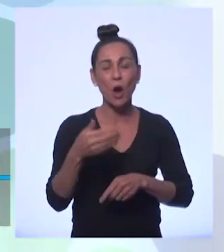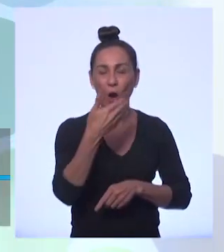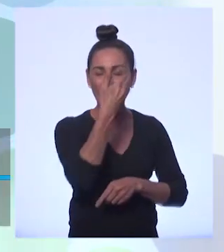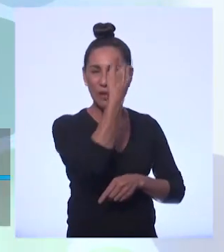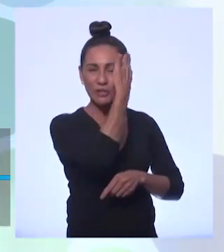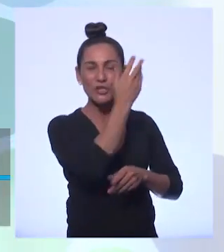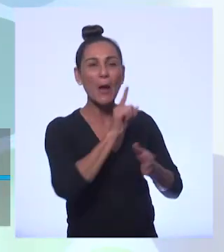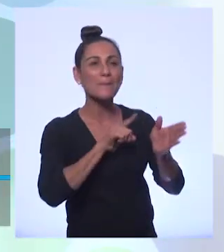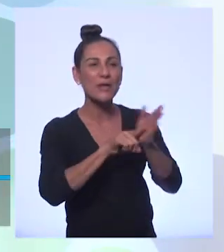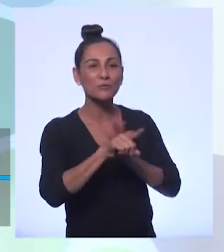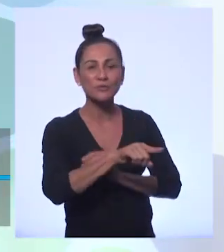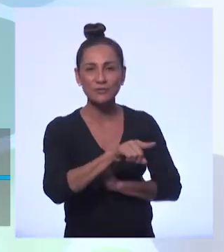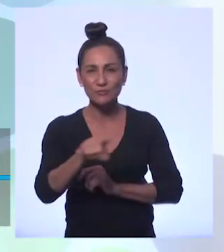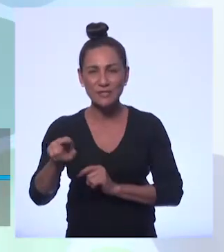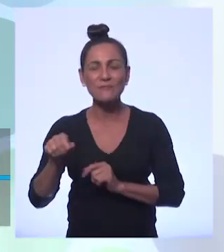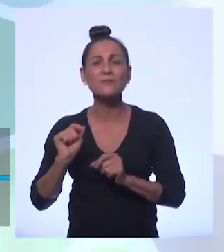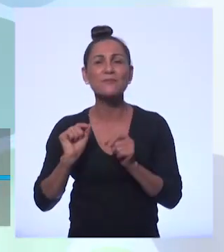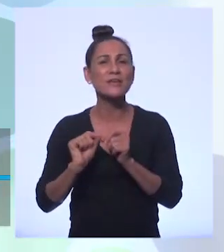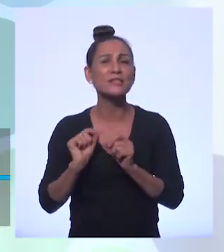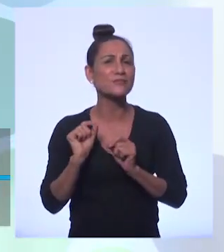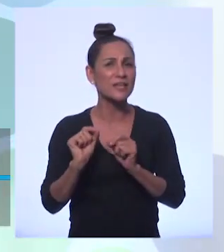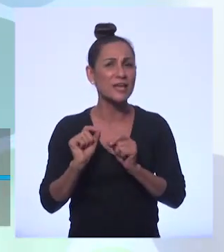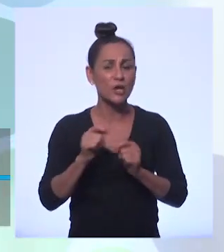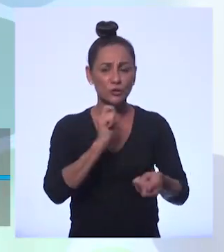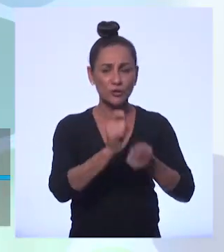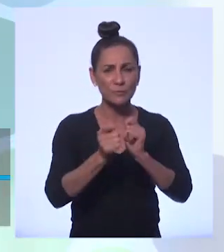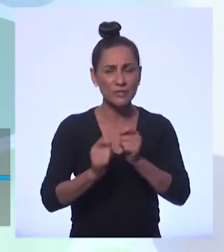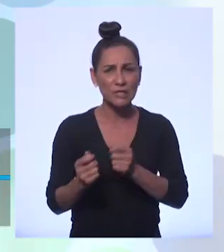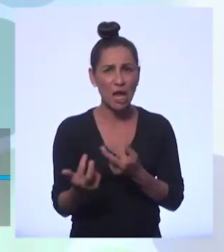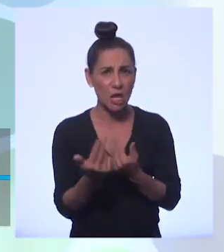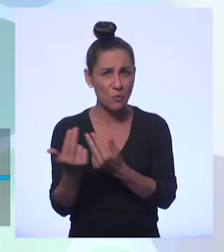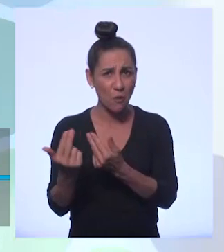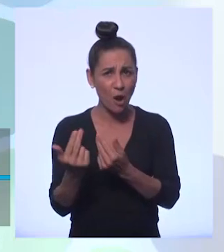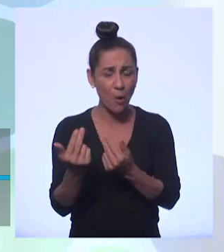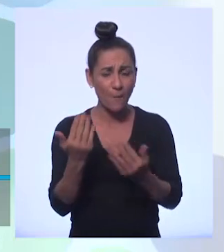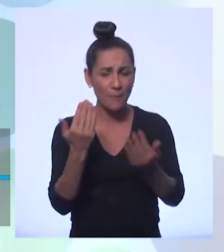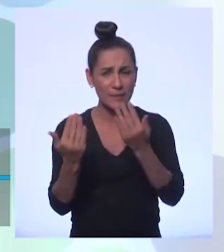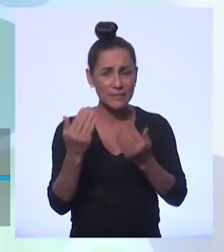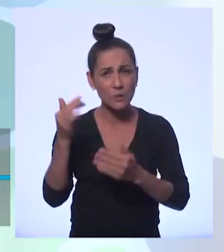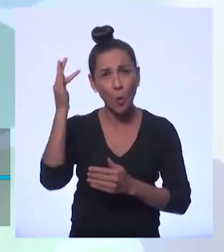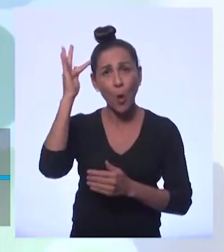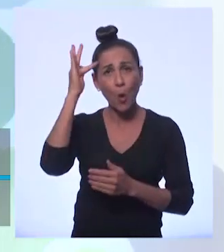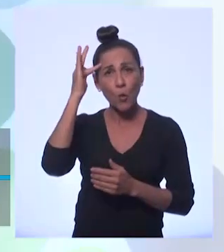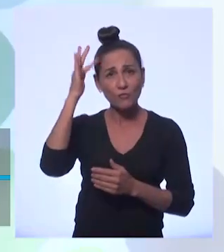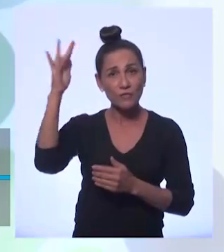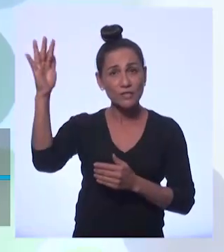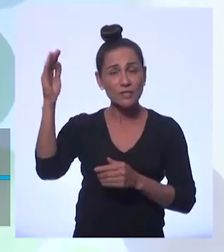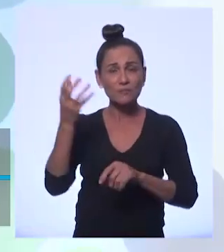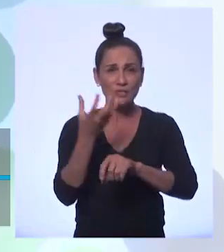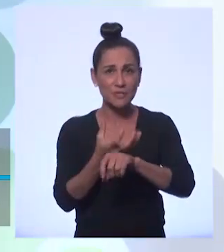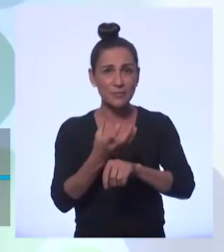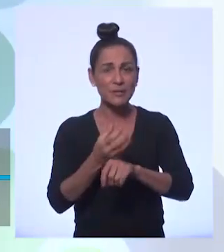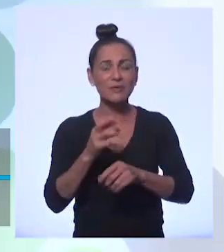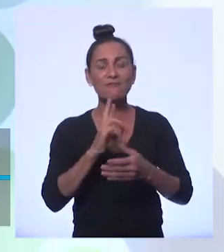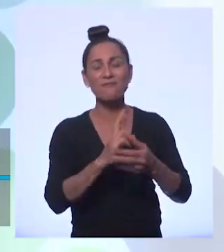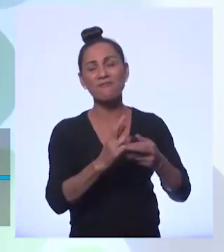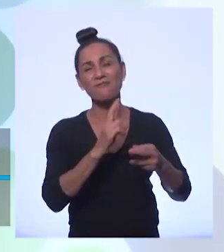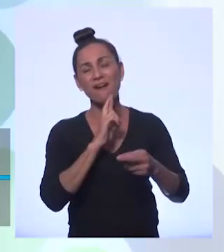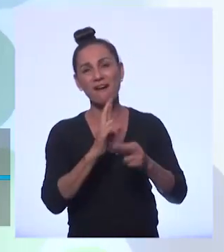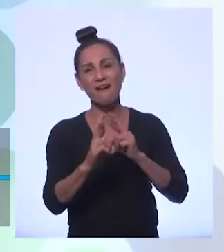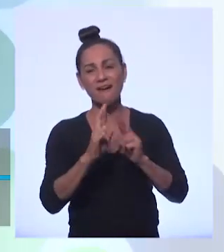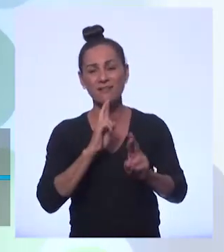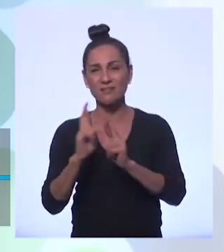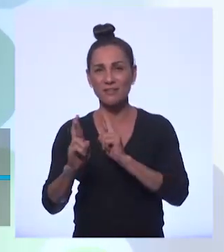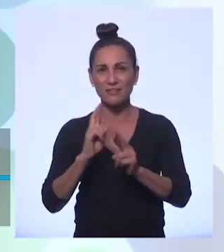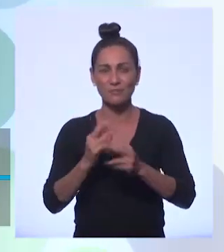a pergunta que você fez, será que tocar bateria tem alguma coisa a ver com filosofia? Recebeu várias respostas aqui no chat,